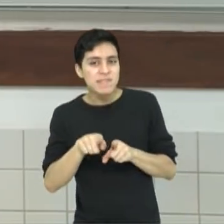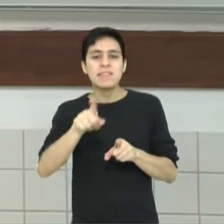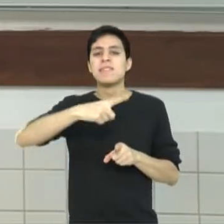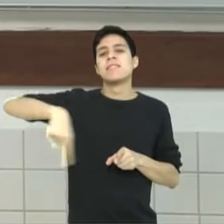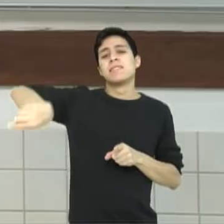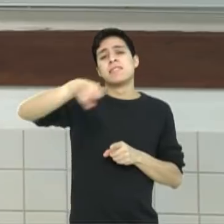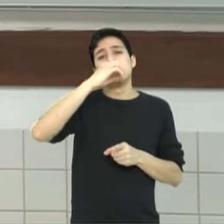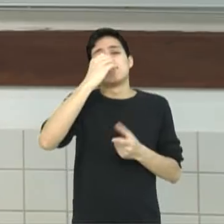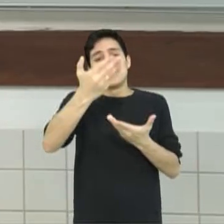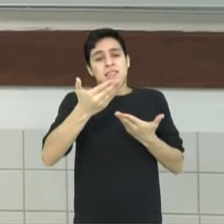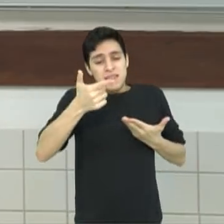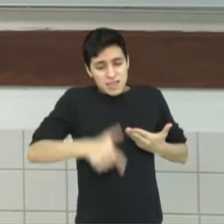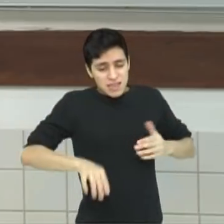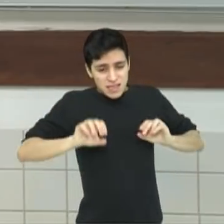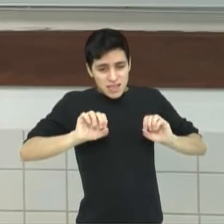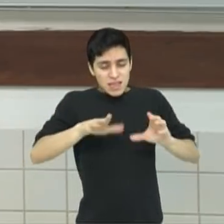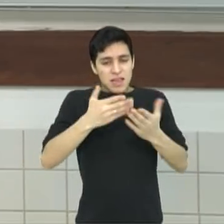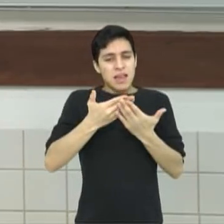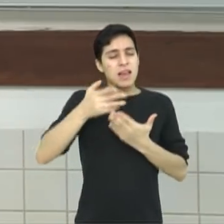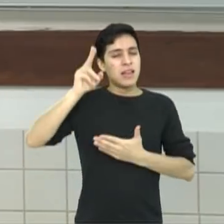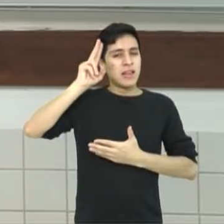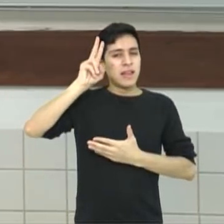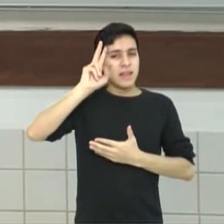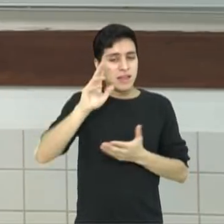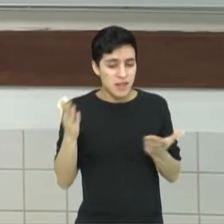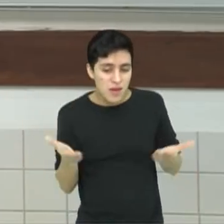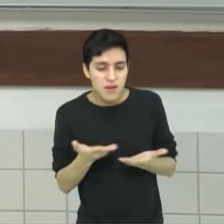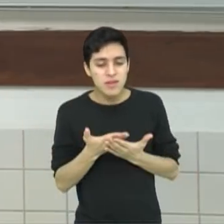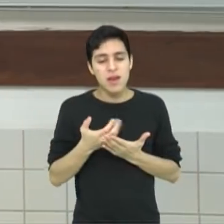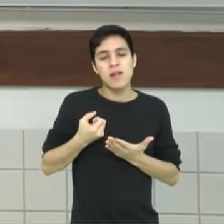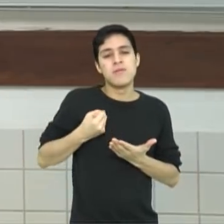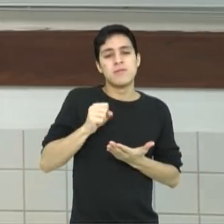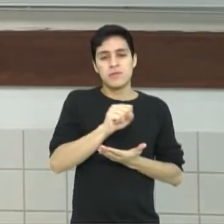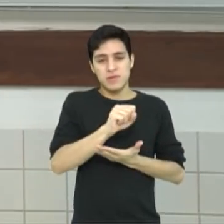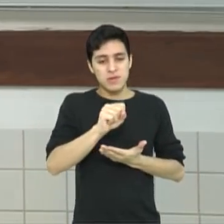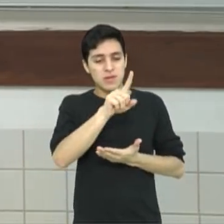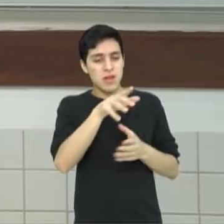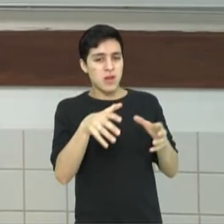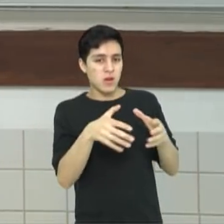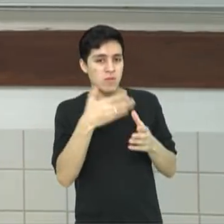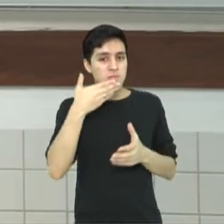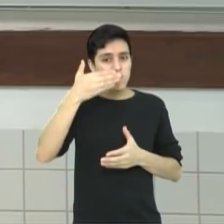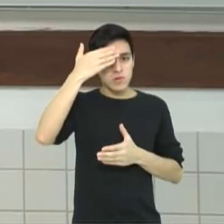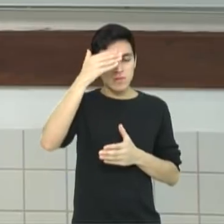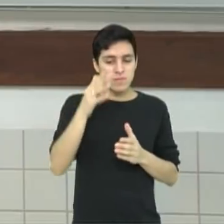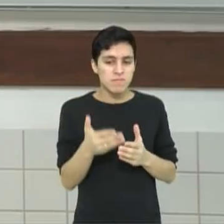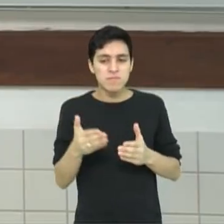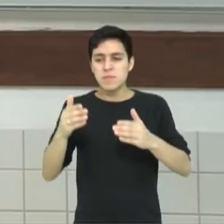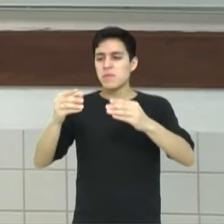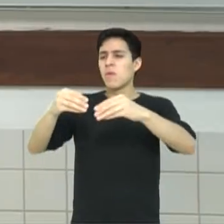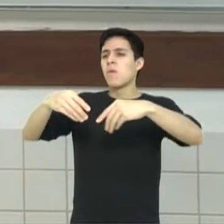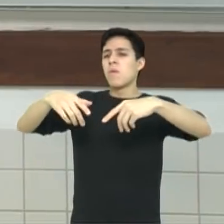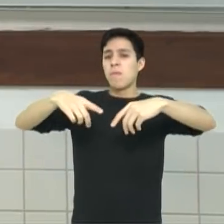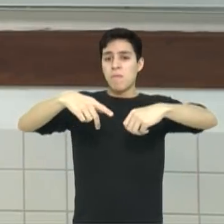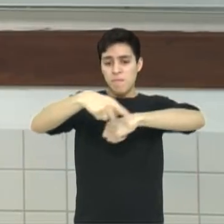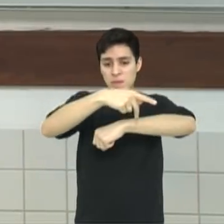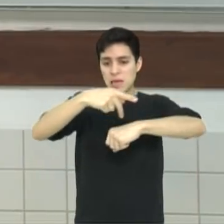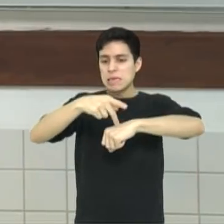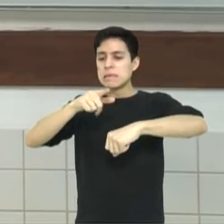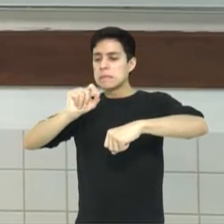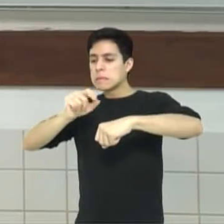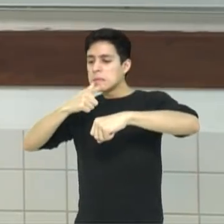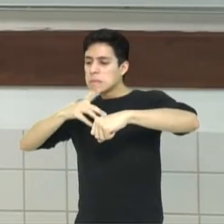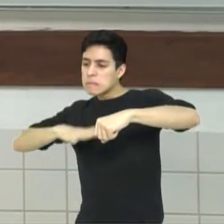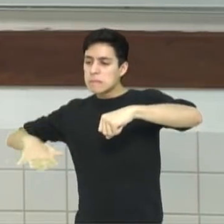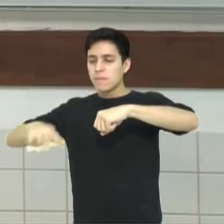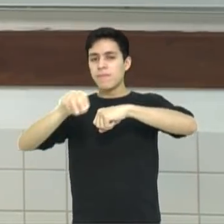bem-vindos para mais uma aula de História. Agora, a aula 88, os muçulmanos, terras banhadas pelo Mediterrâneo. E